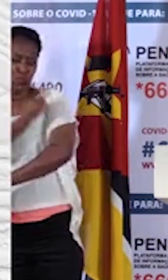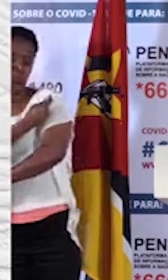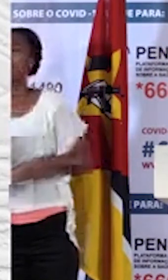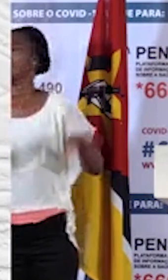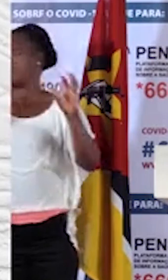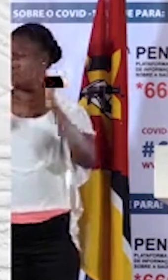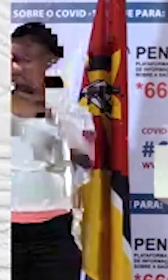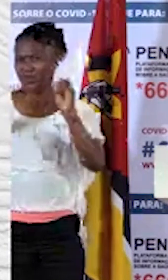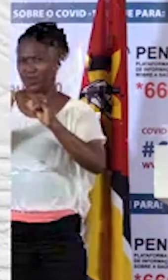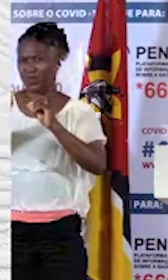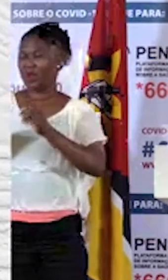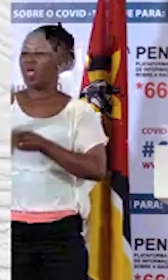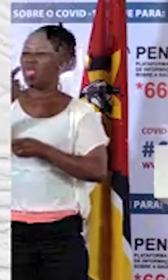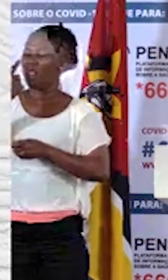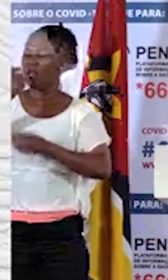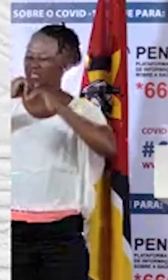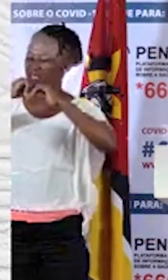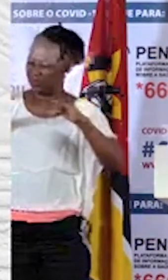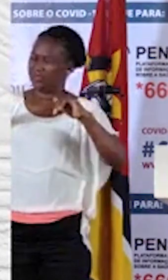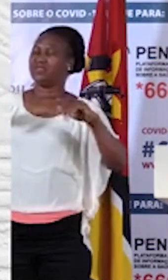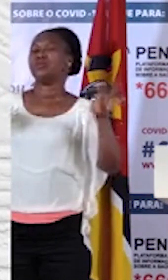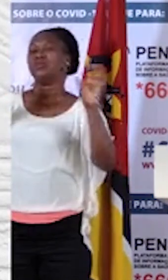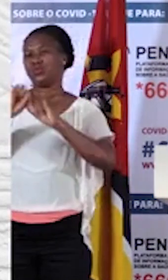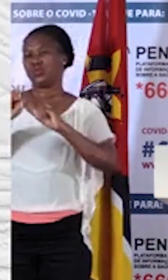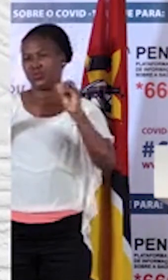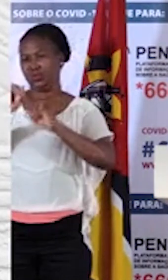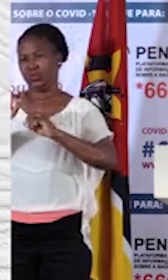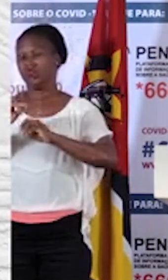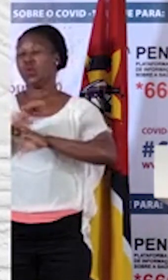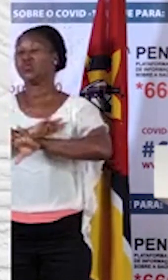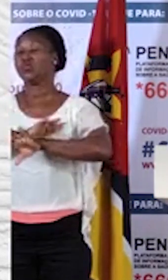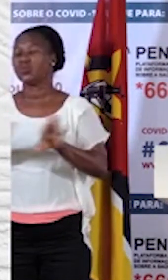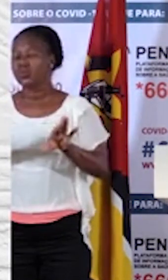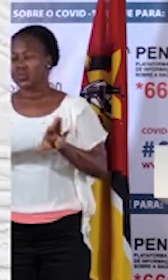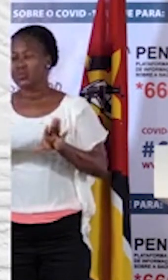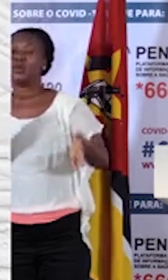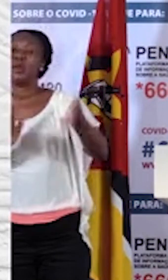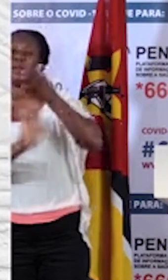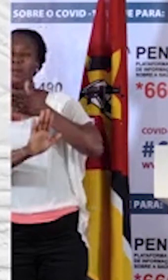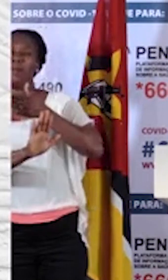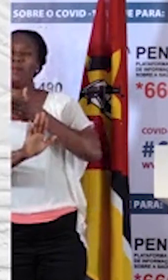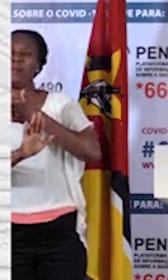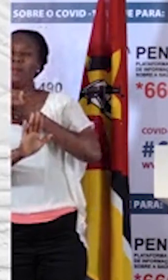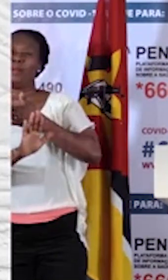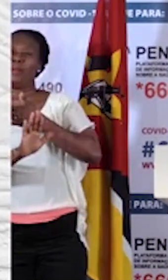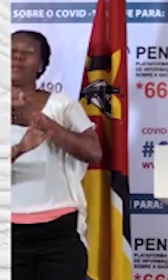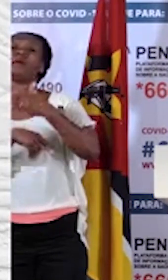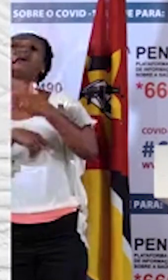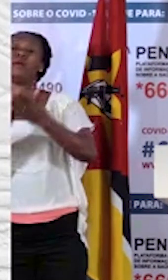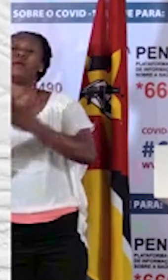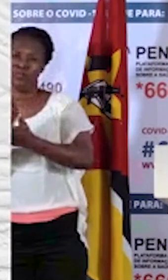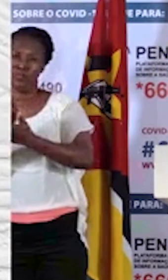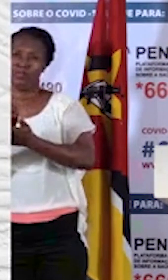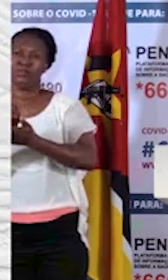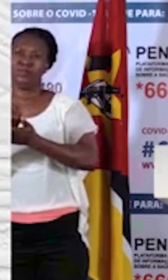tem tratamento específico. E a prevenção continua sendo a arma mais eficaz para travar o